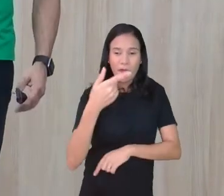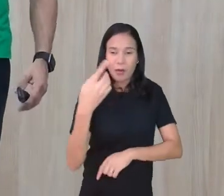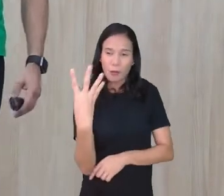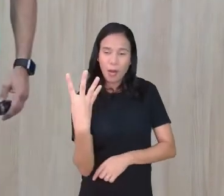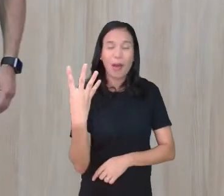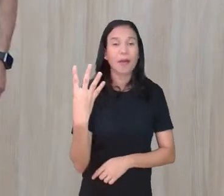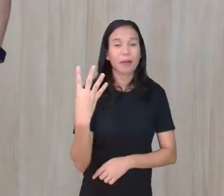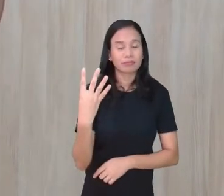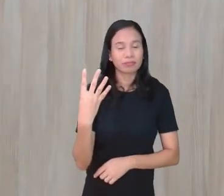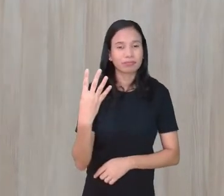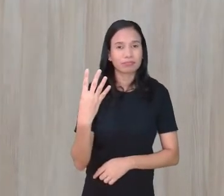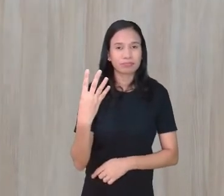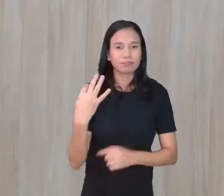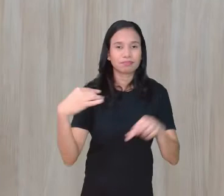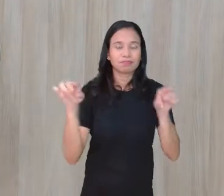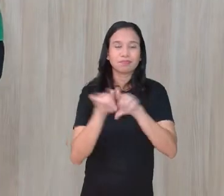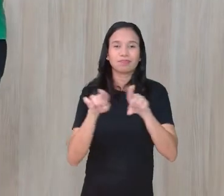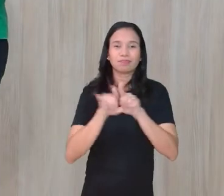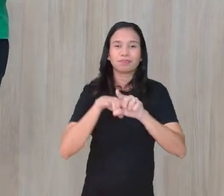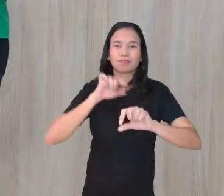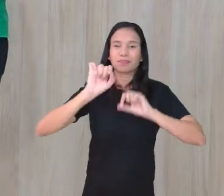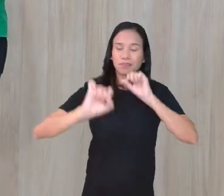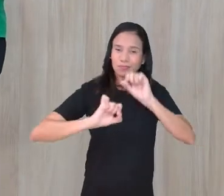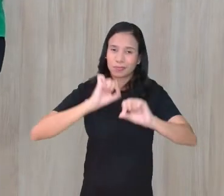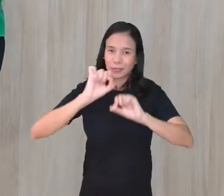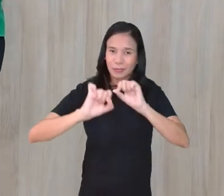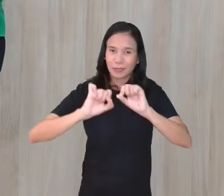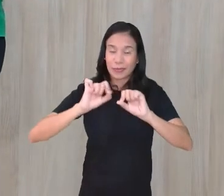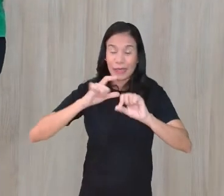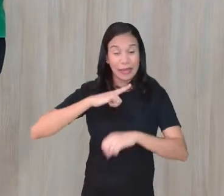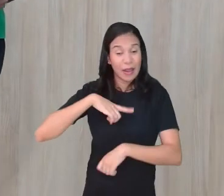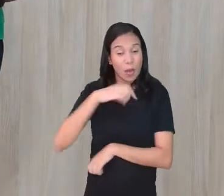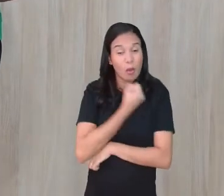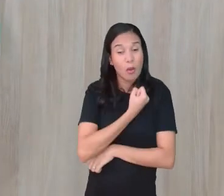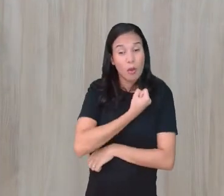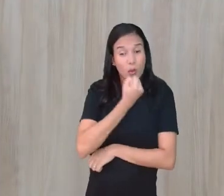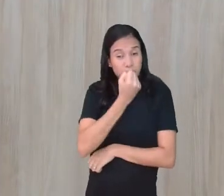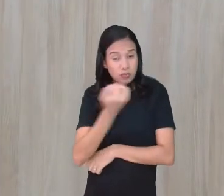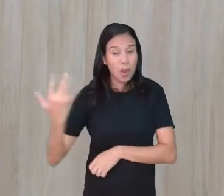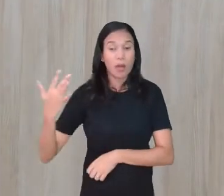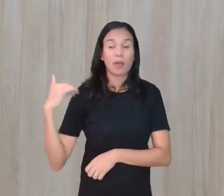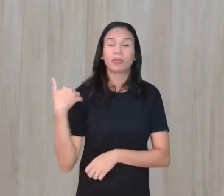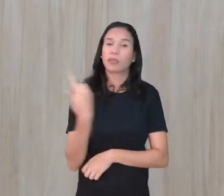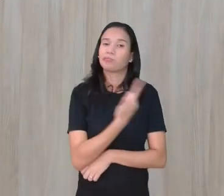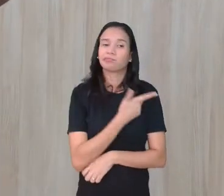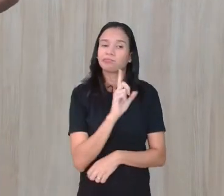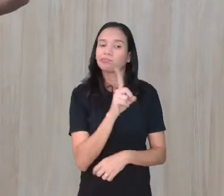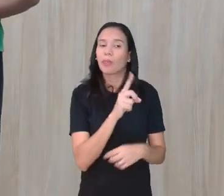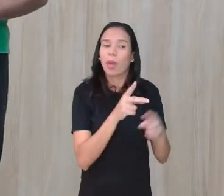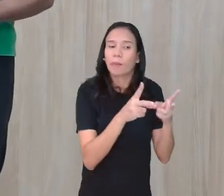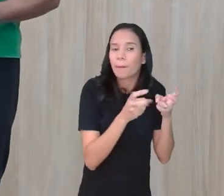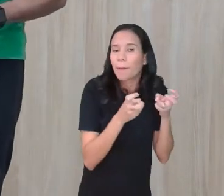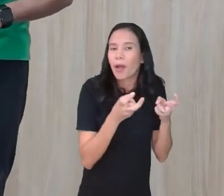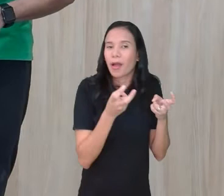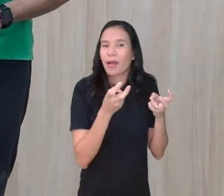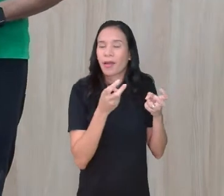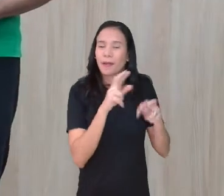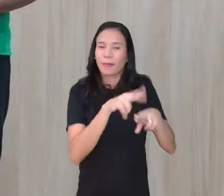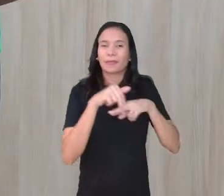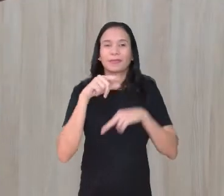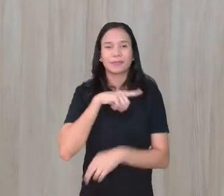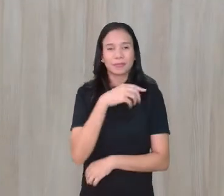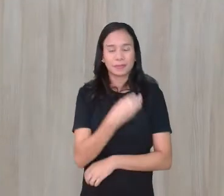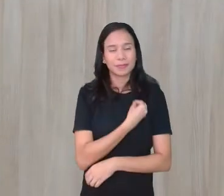24, certo? Mostrei para vocês alguns outros números que a gente às vezes não percebe, tá? Que